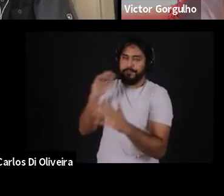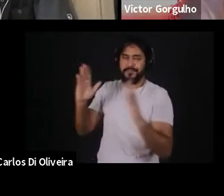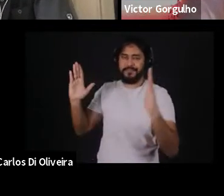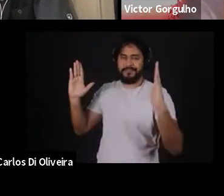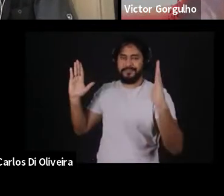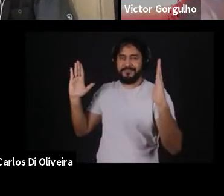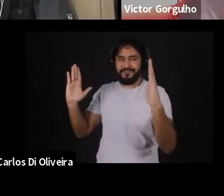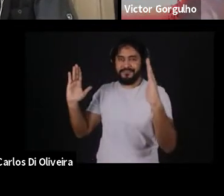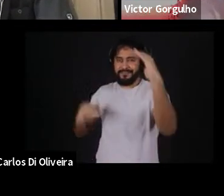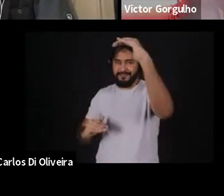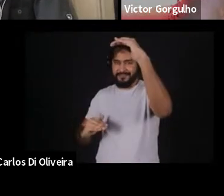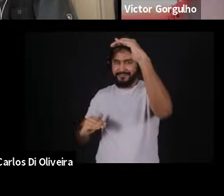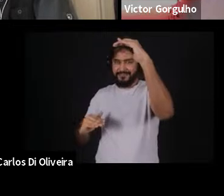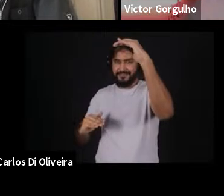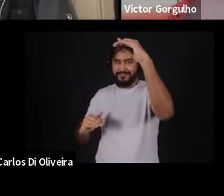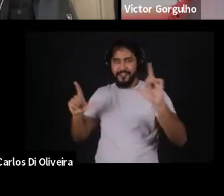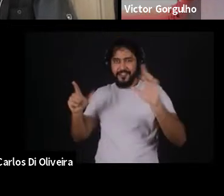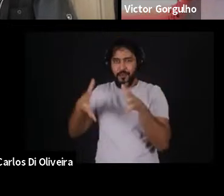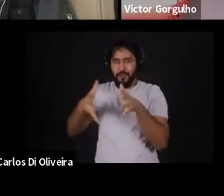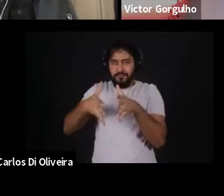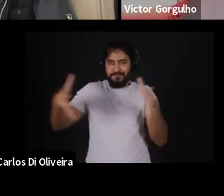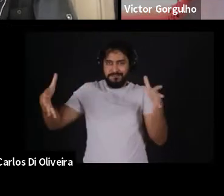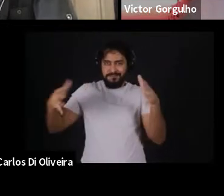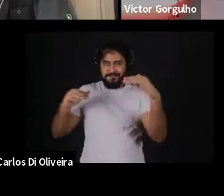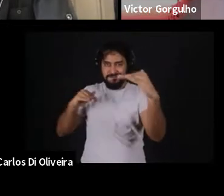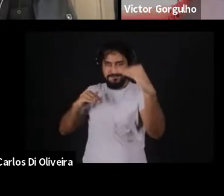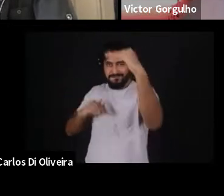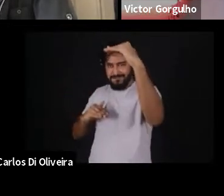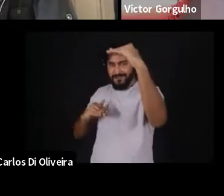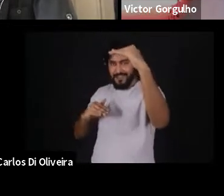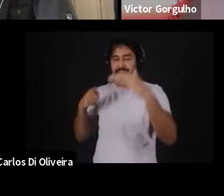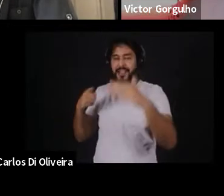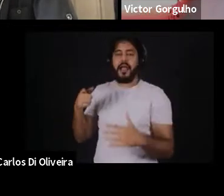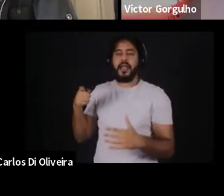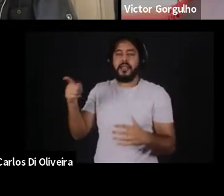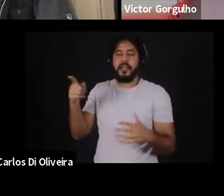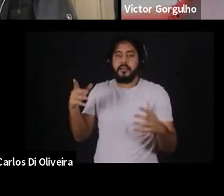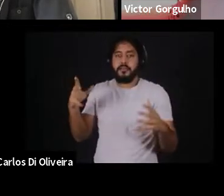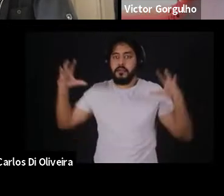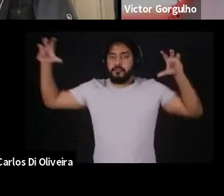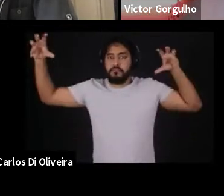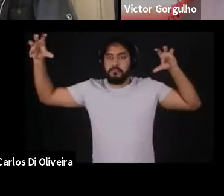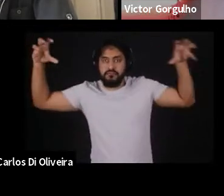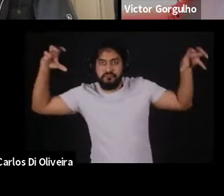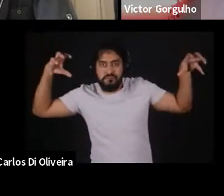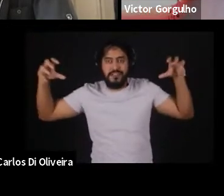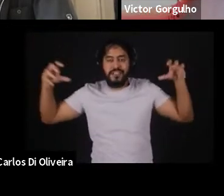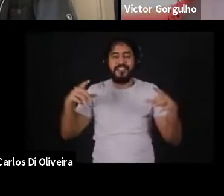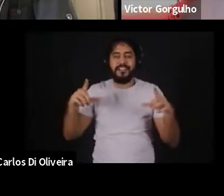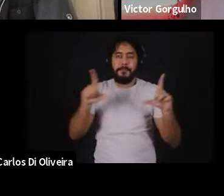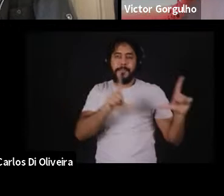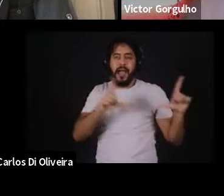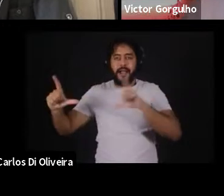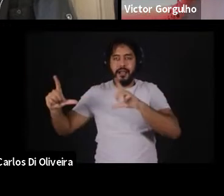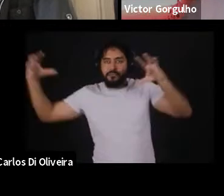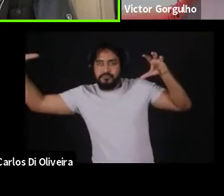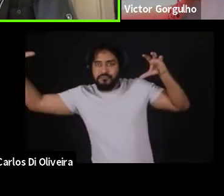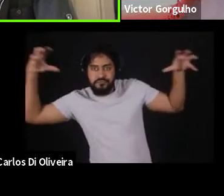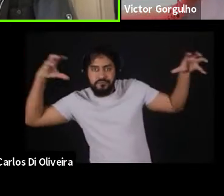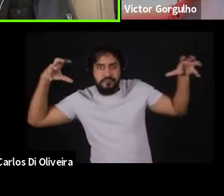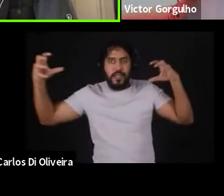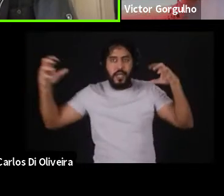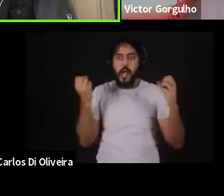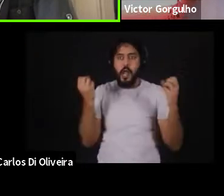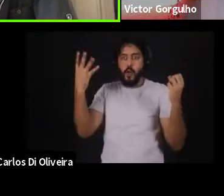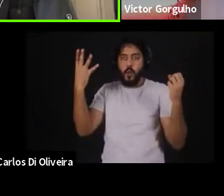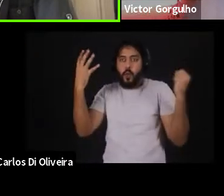placas, né? E ele fica tipo, o tempo inteiro segurado numa escada, segurando as placas e fazendo com que a luz se mova, que parece que se mova Ah,